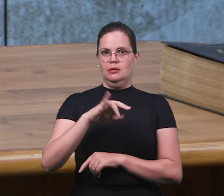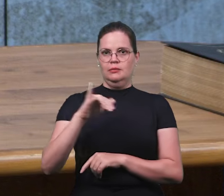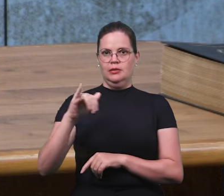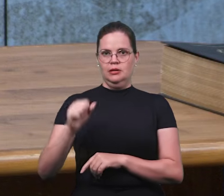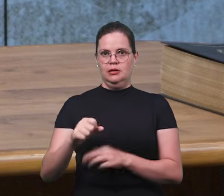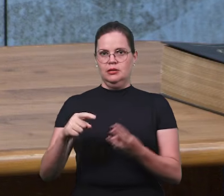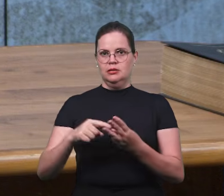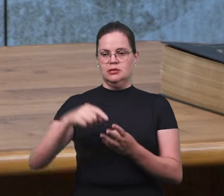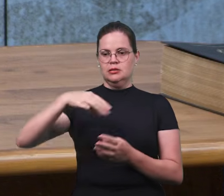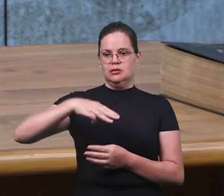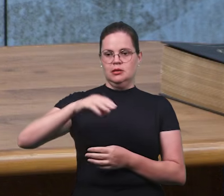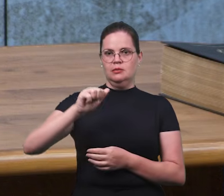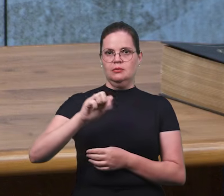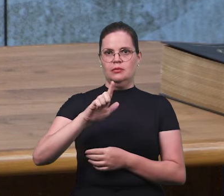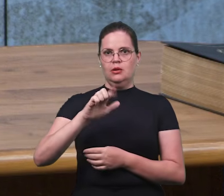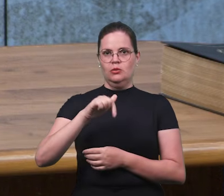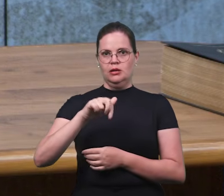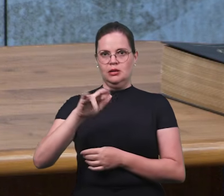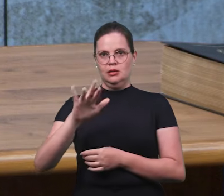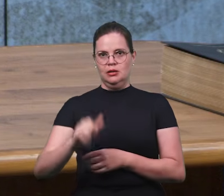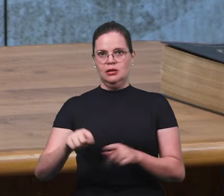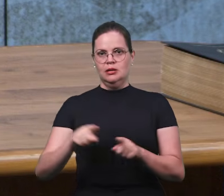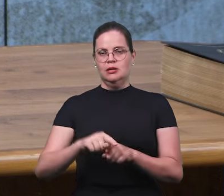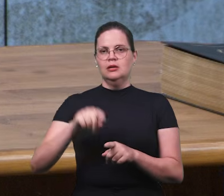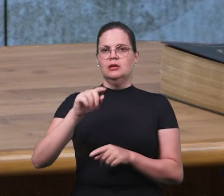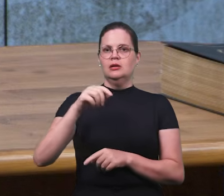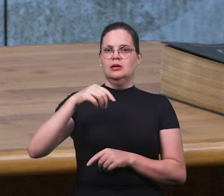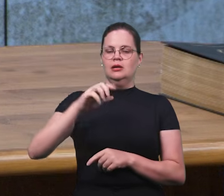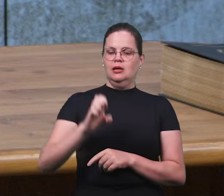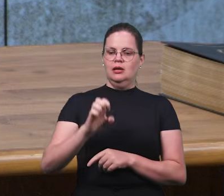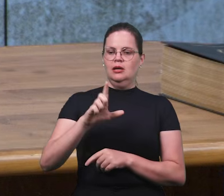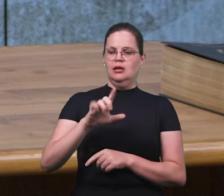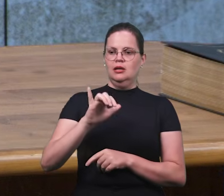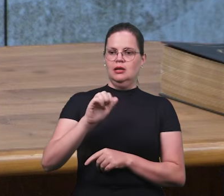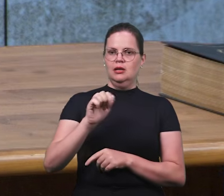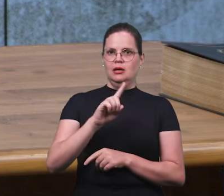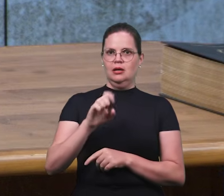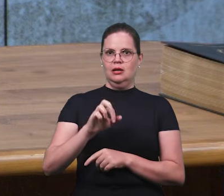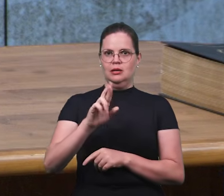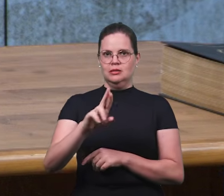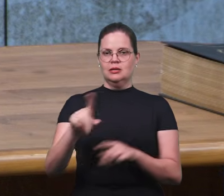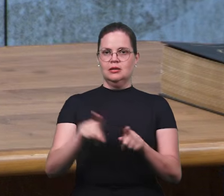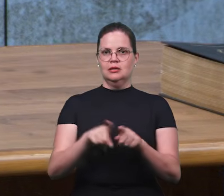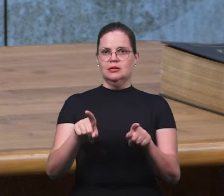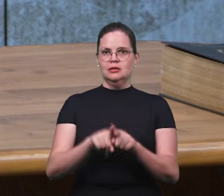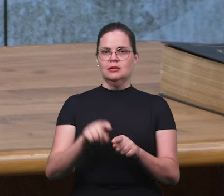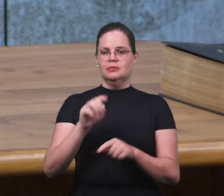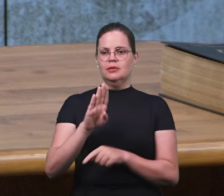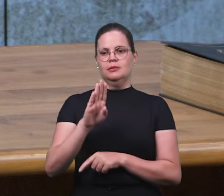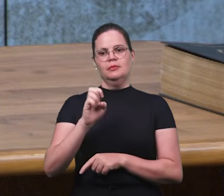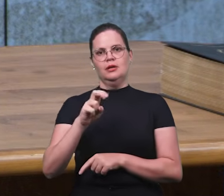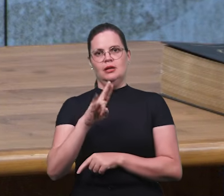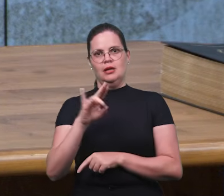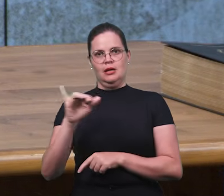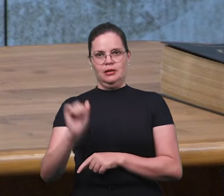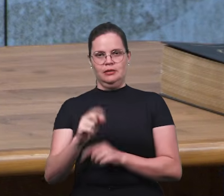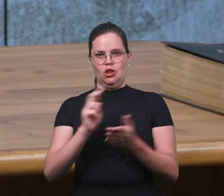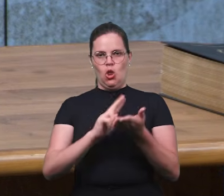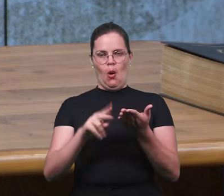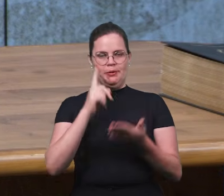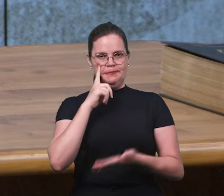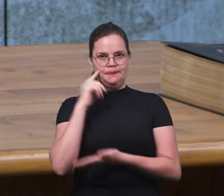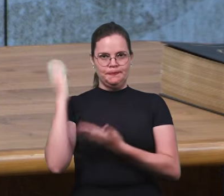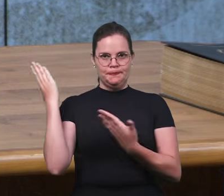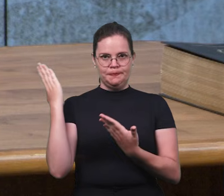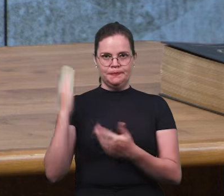e Malquias, e Miamim e Eleazar e Malquias e Benaia, e dos